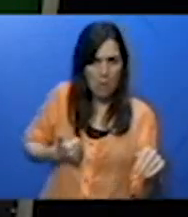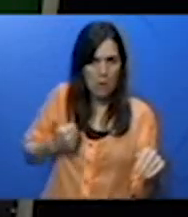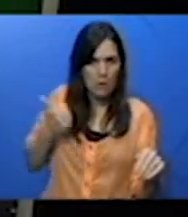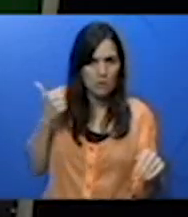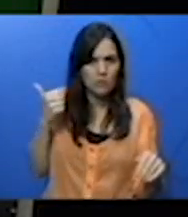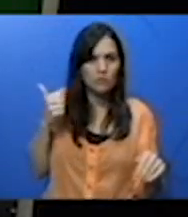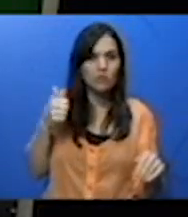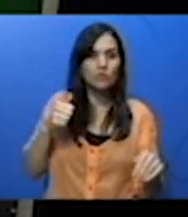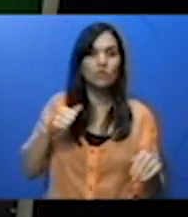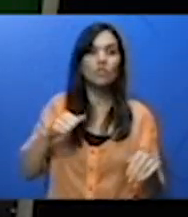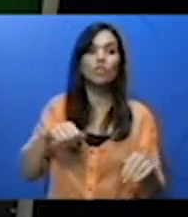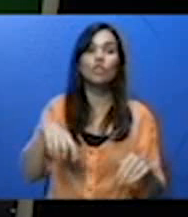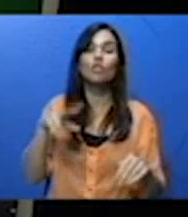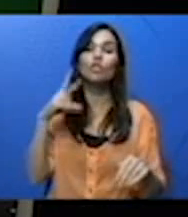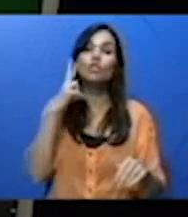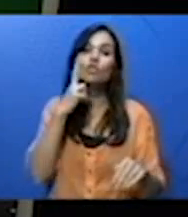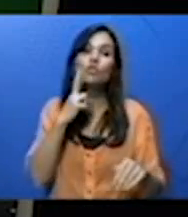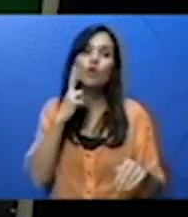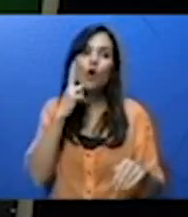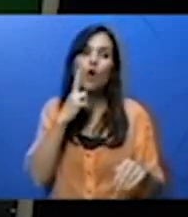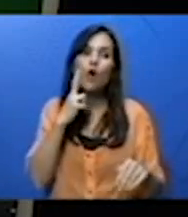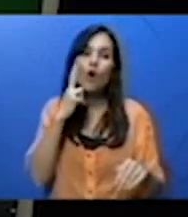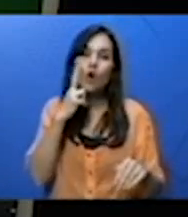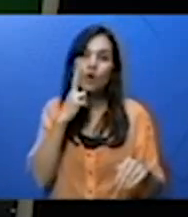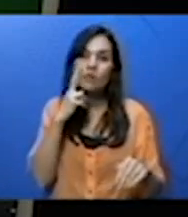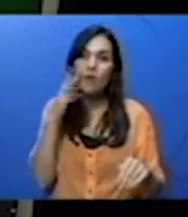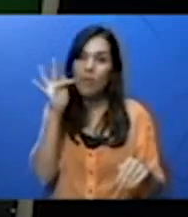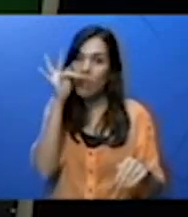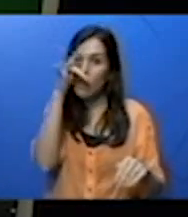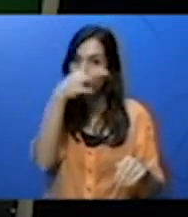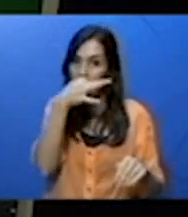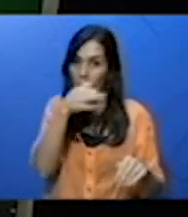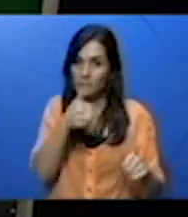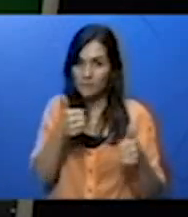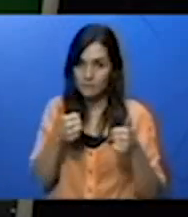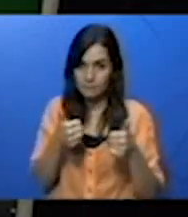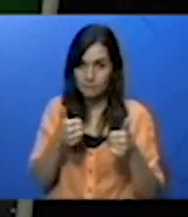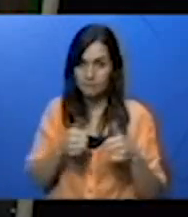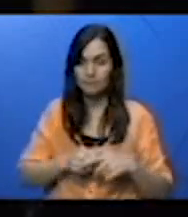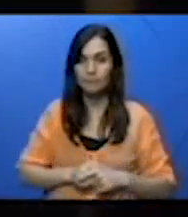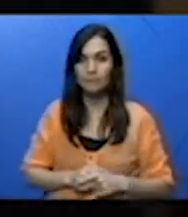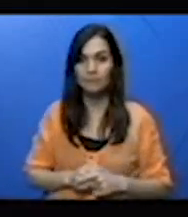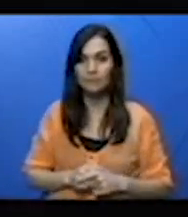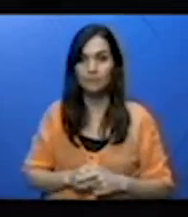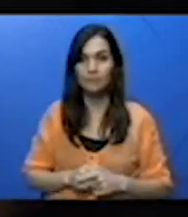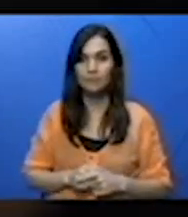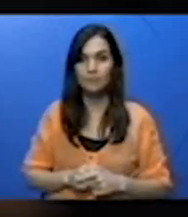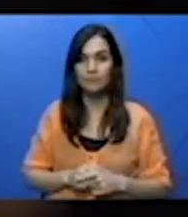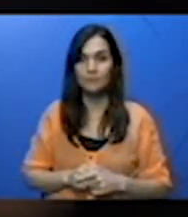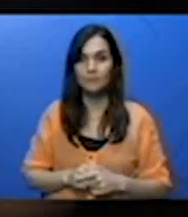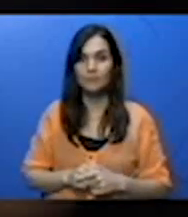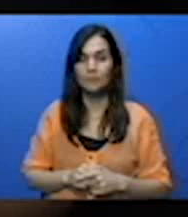Então, amarelo, verde, azul e rosa. Separou? Então, vamos lá.